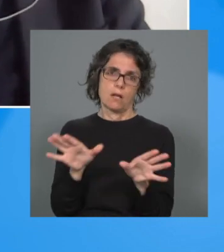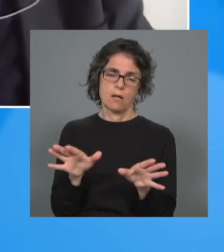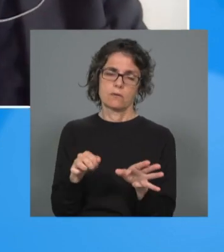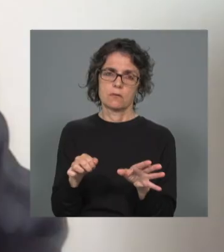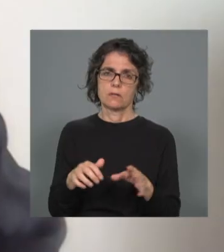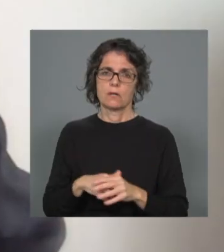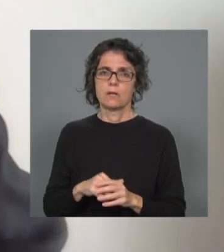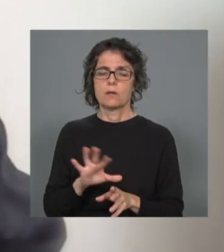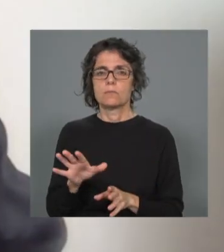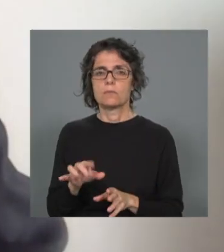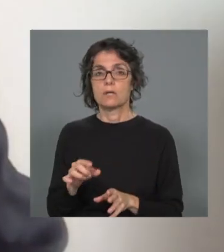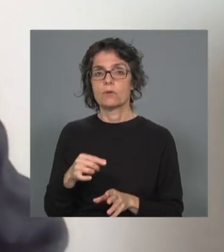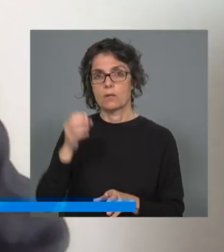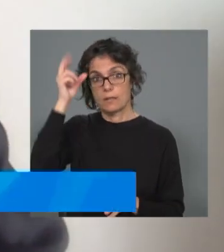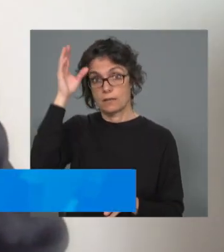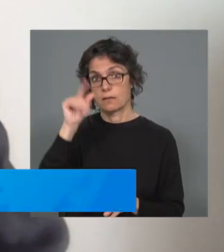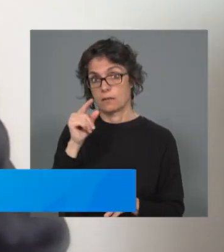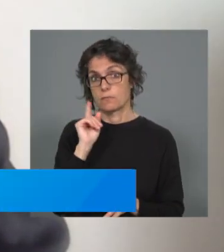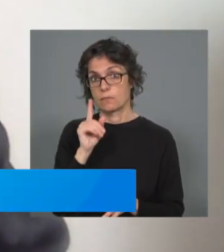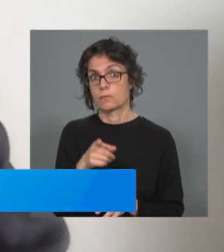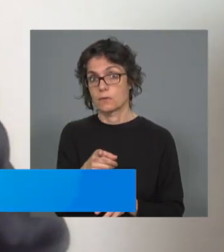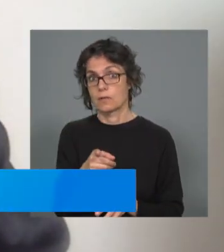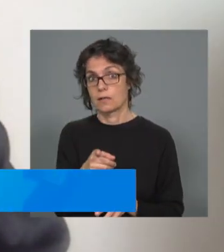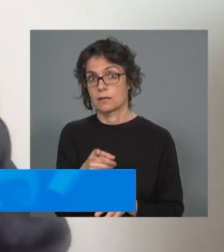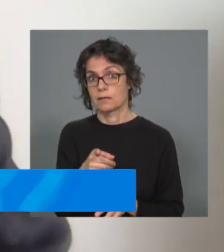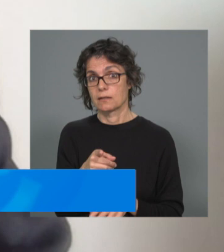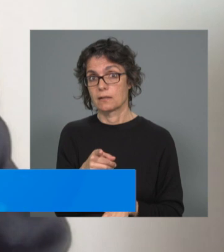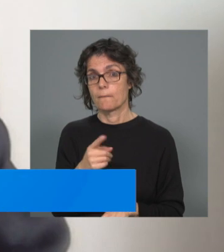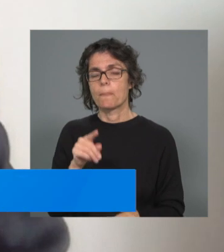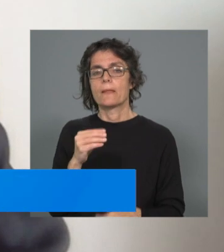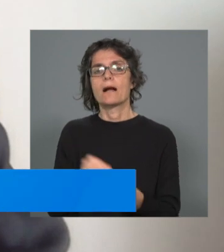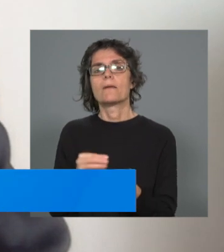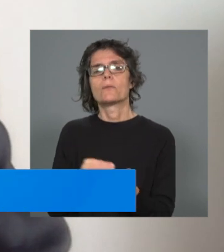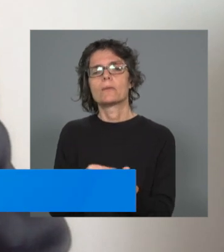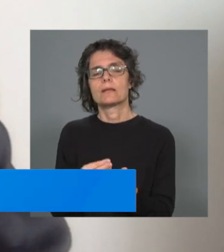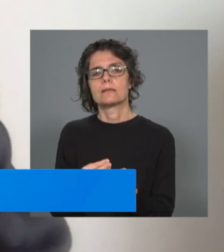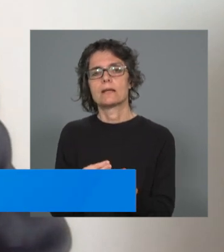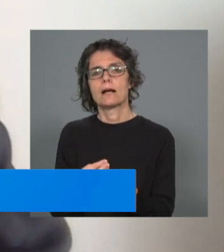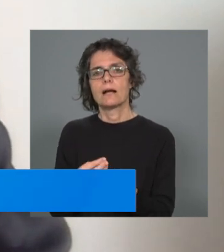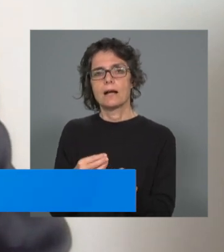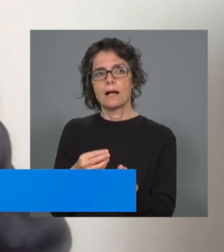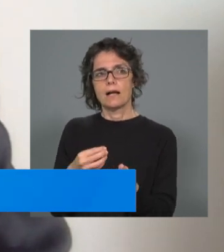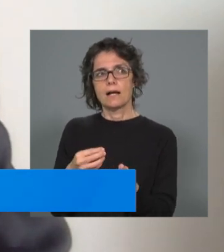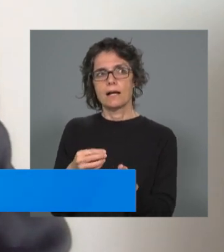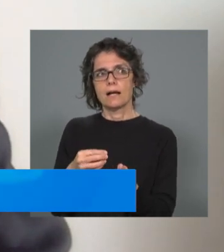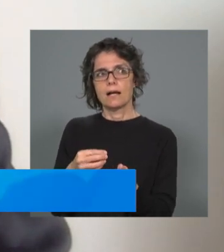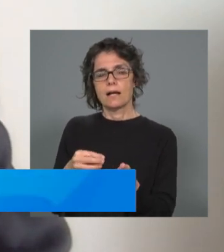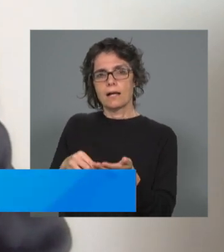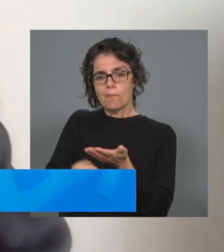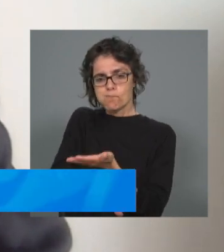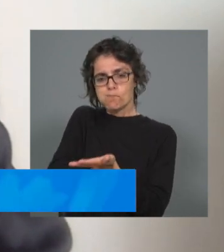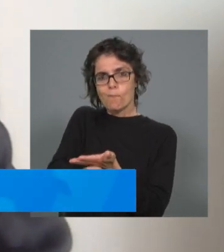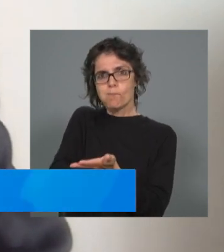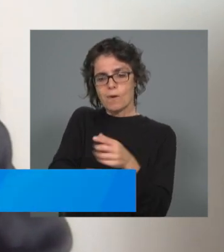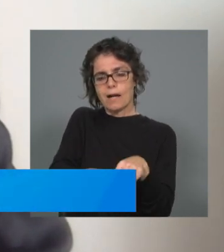essencial também sermos inteligentes. Isto é, de atacarmos a pobreza nas suas causas, porque senão mantemos sempre uma resposta